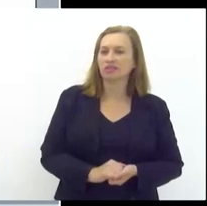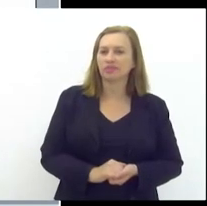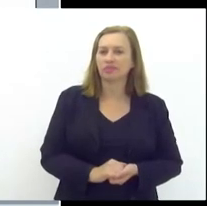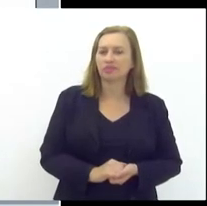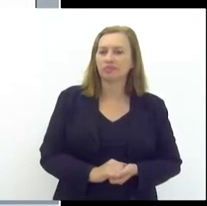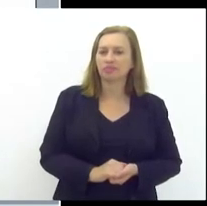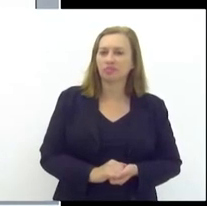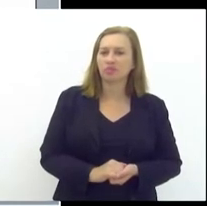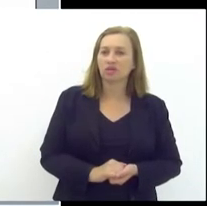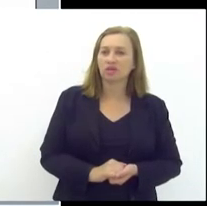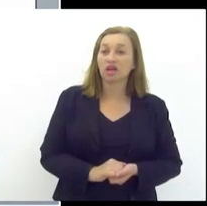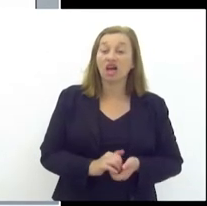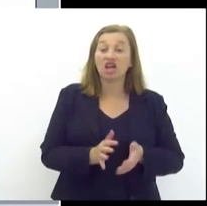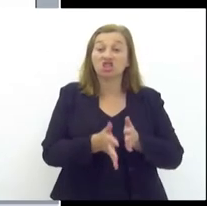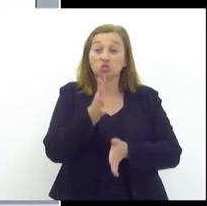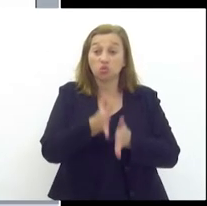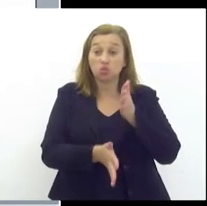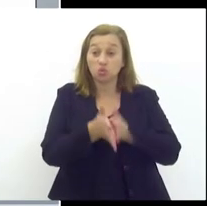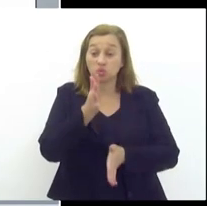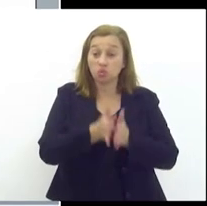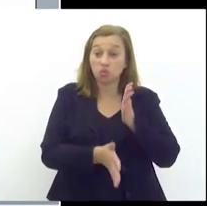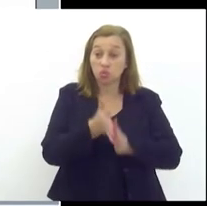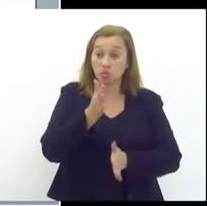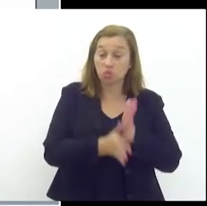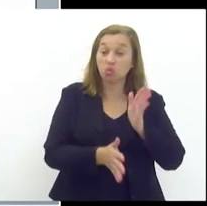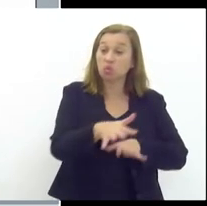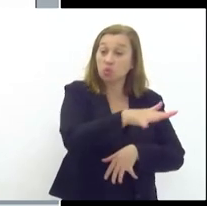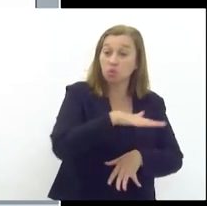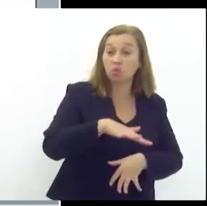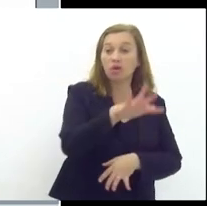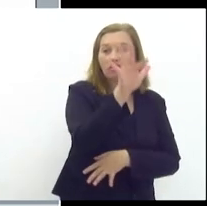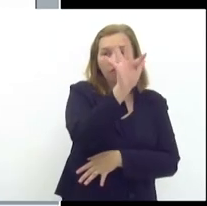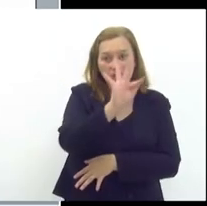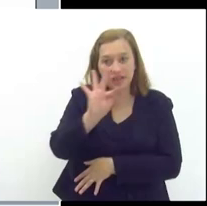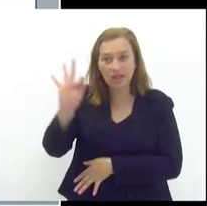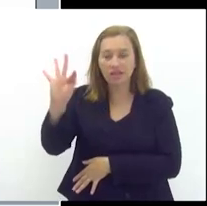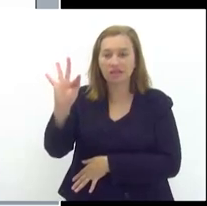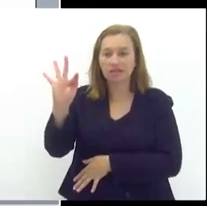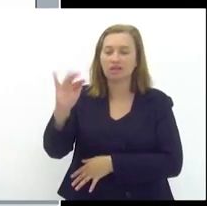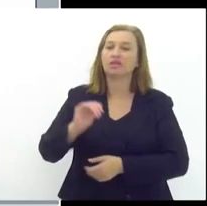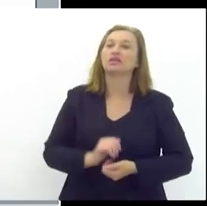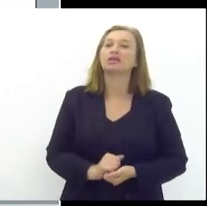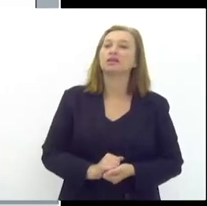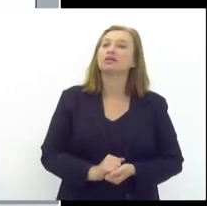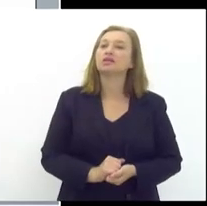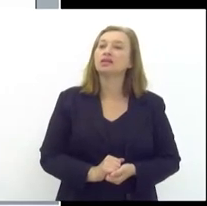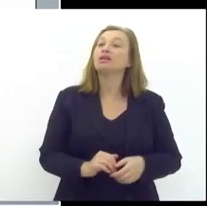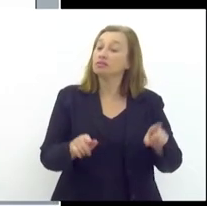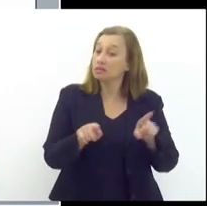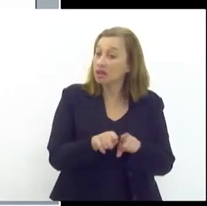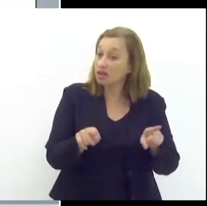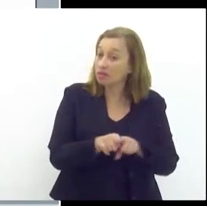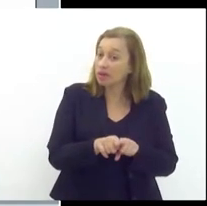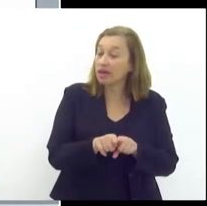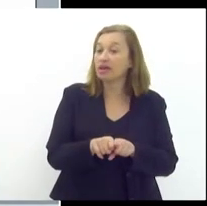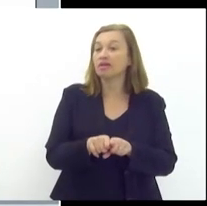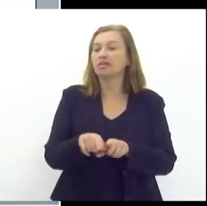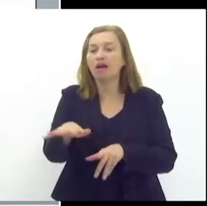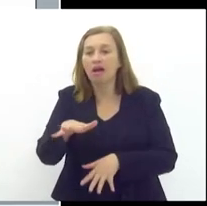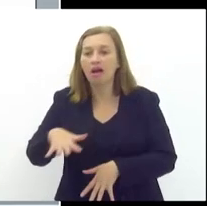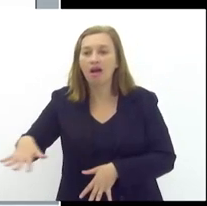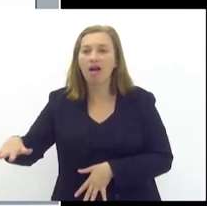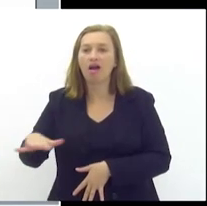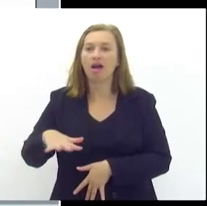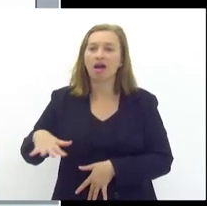os conflitos entre os entes federativos e também entre os entes